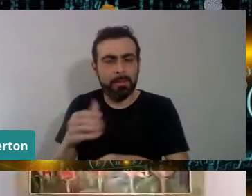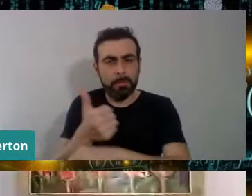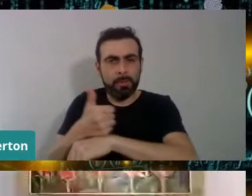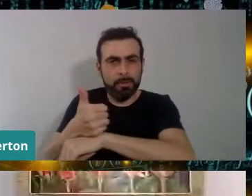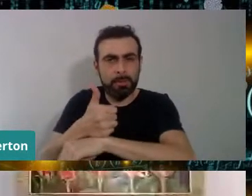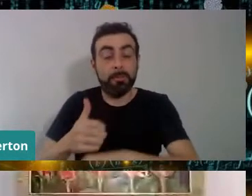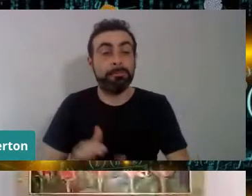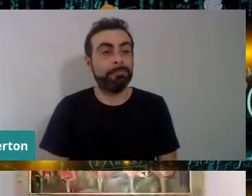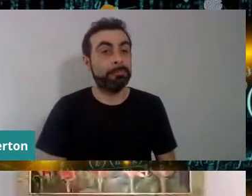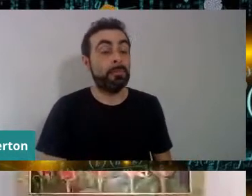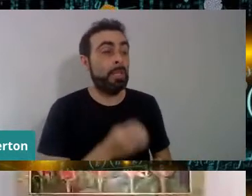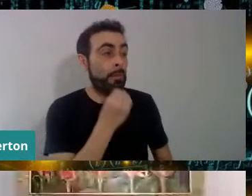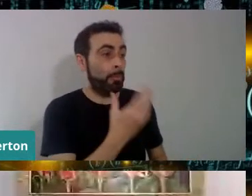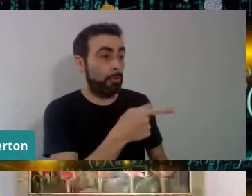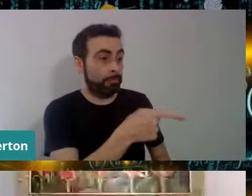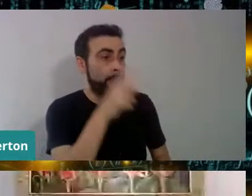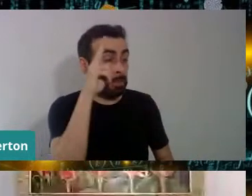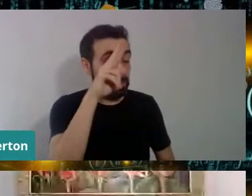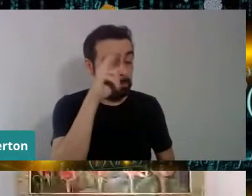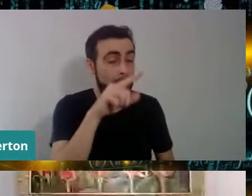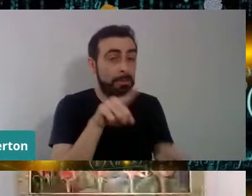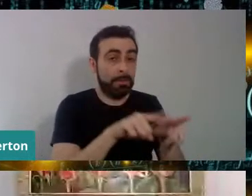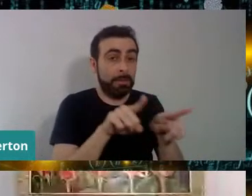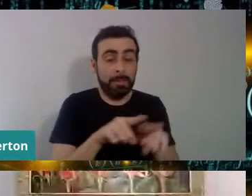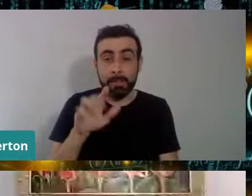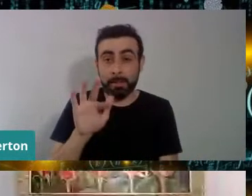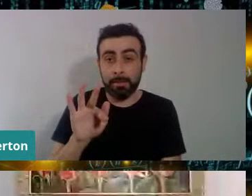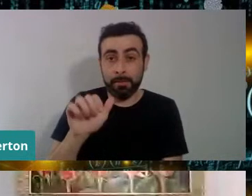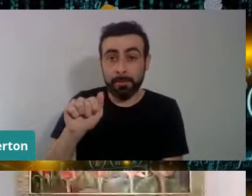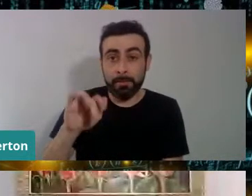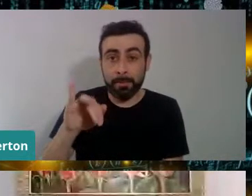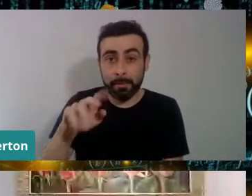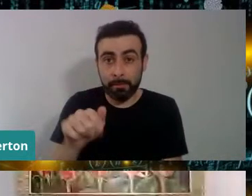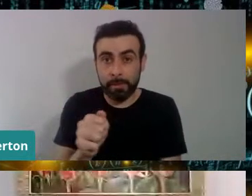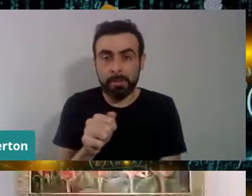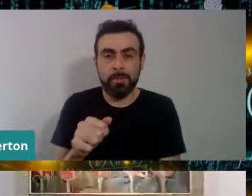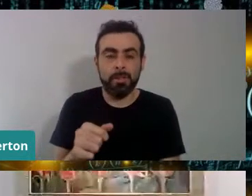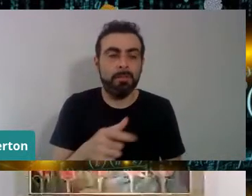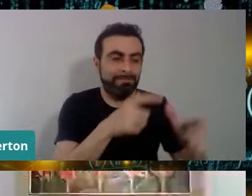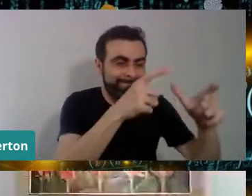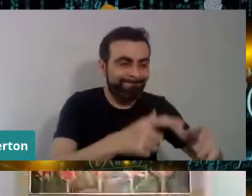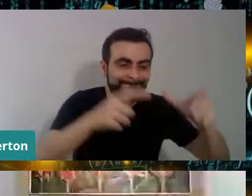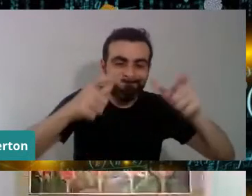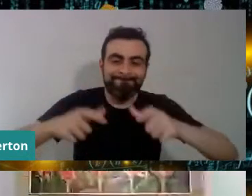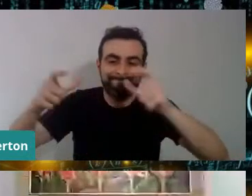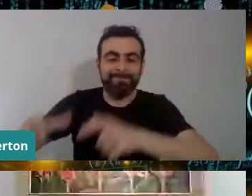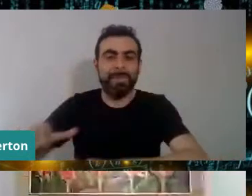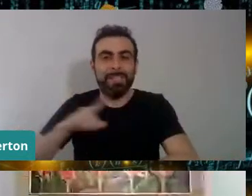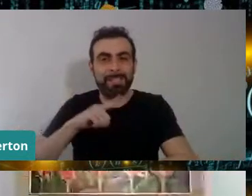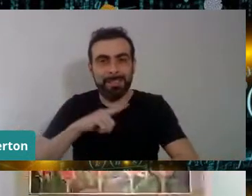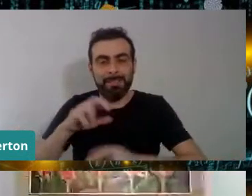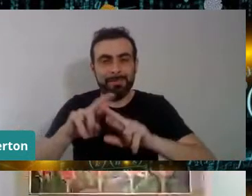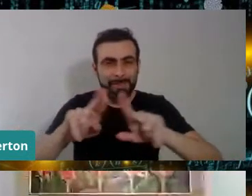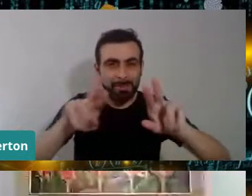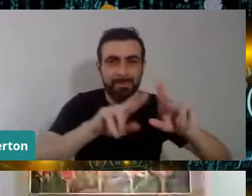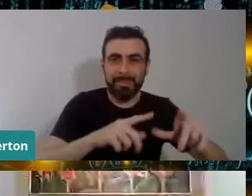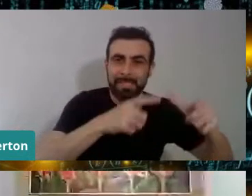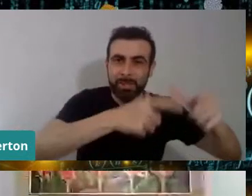a Fafija, ela funcionou em diversos lugares lá em Jacarezinho, né? É. Ela